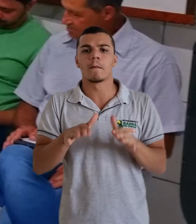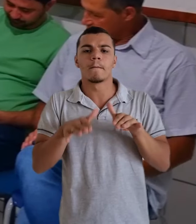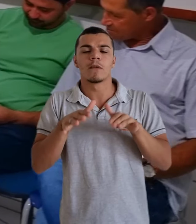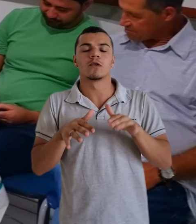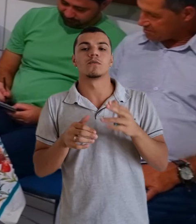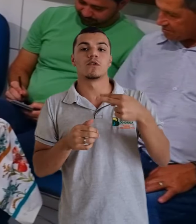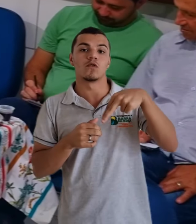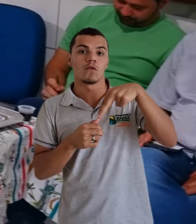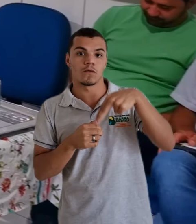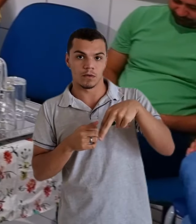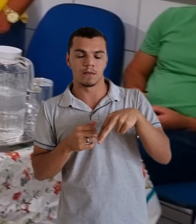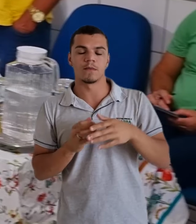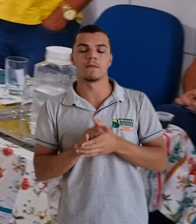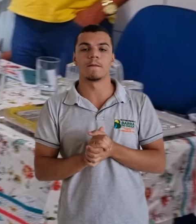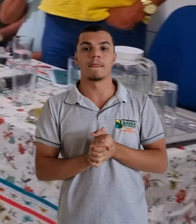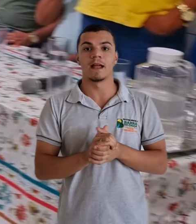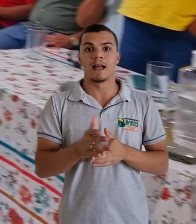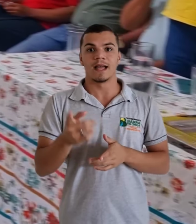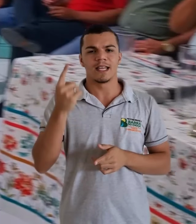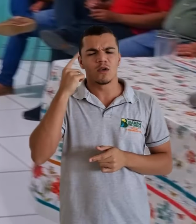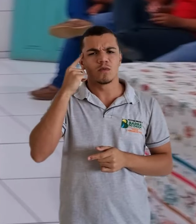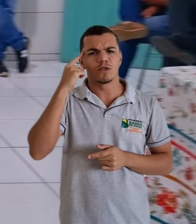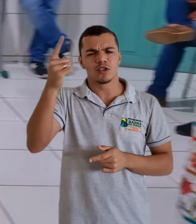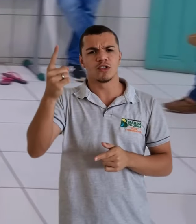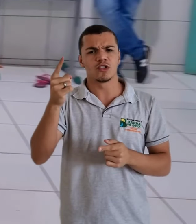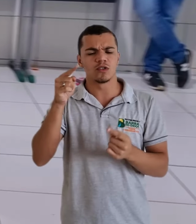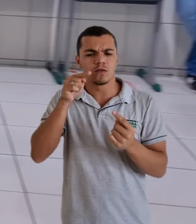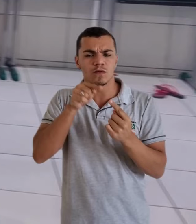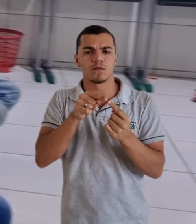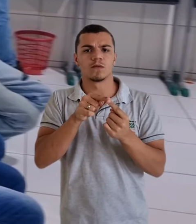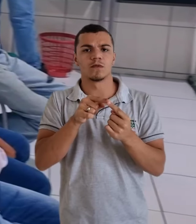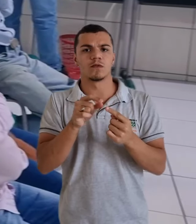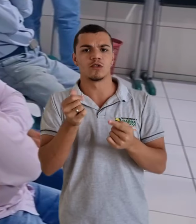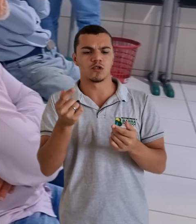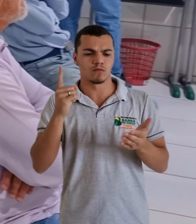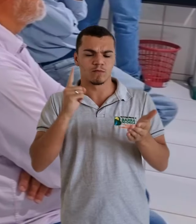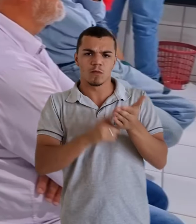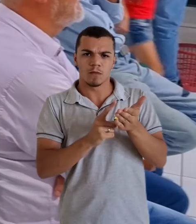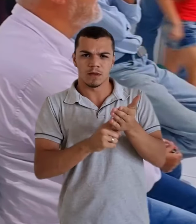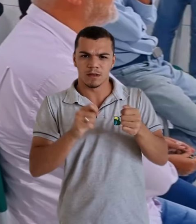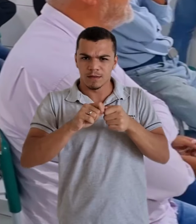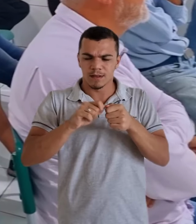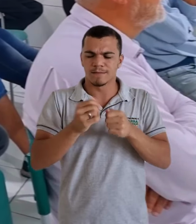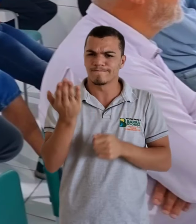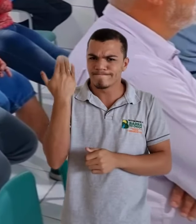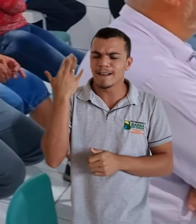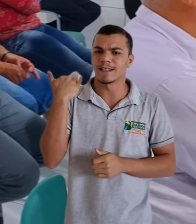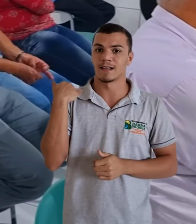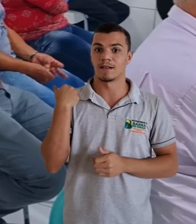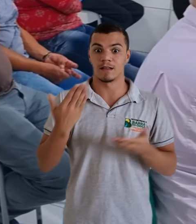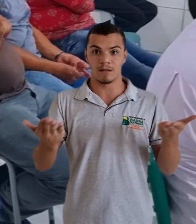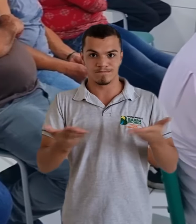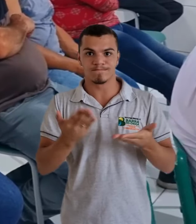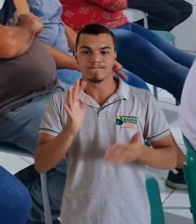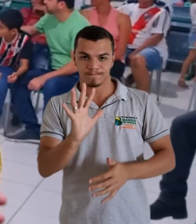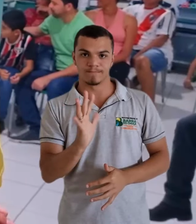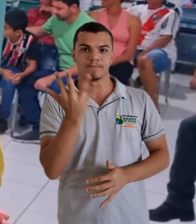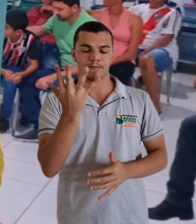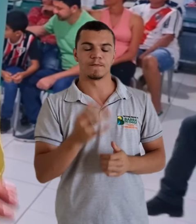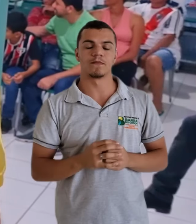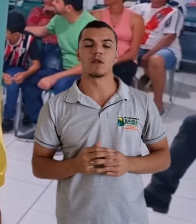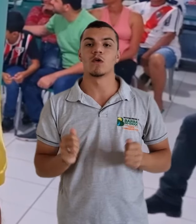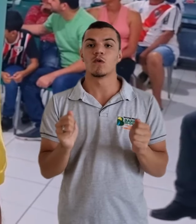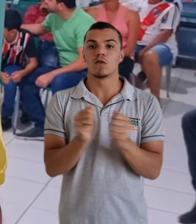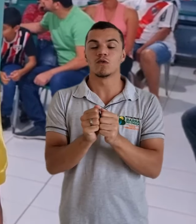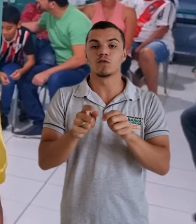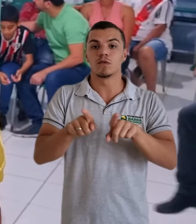em novembro para poder atender um compromisso nosso com essa população. Junto dessa